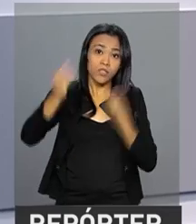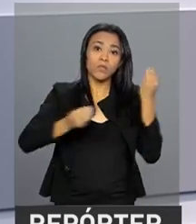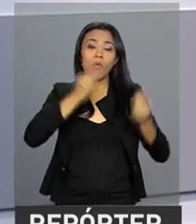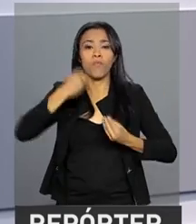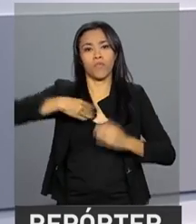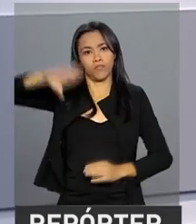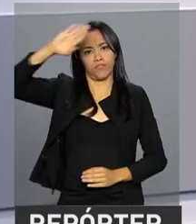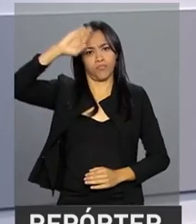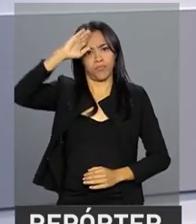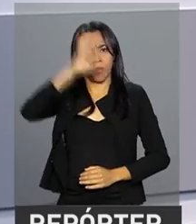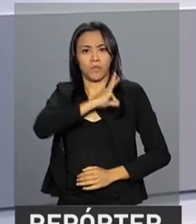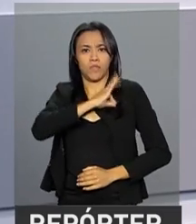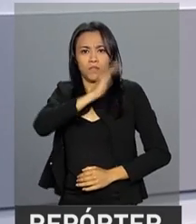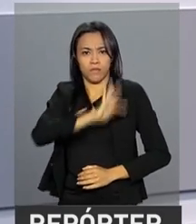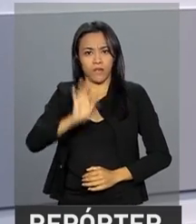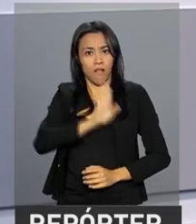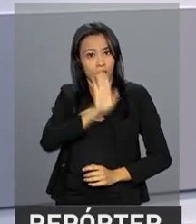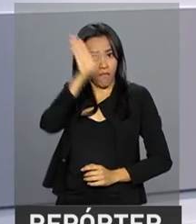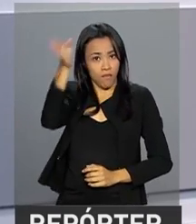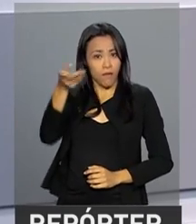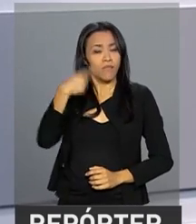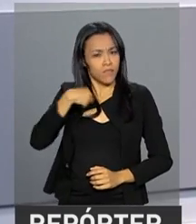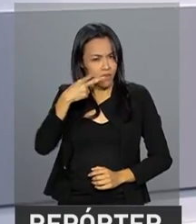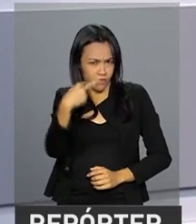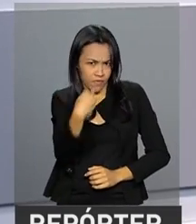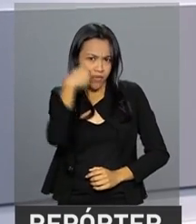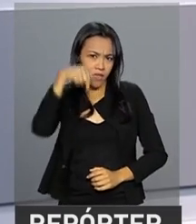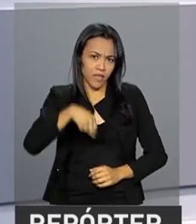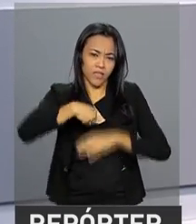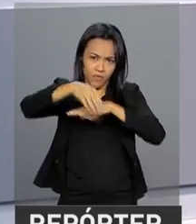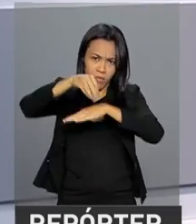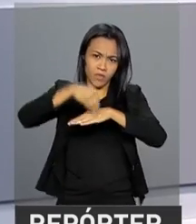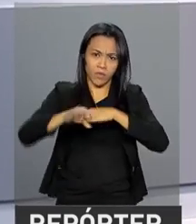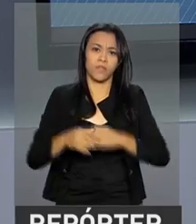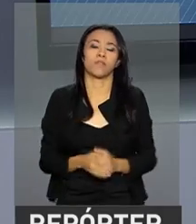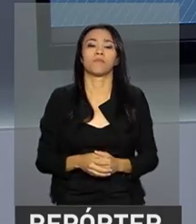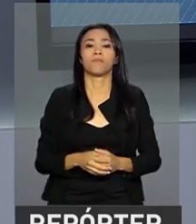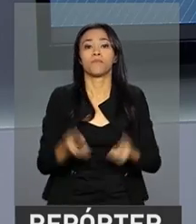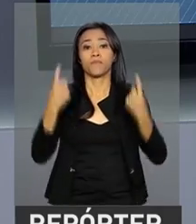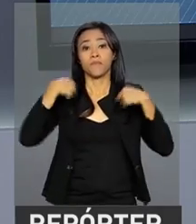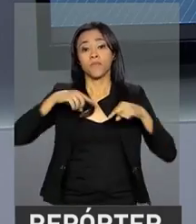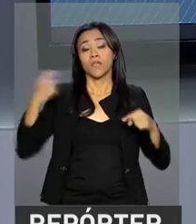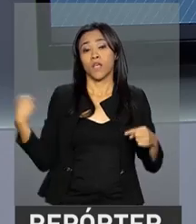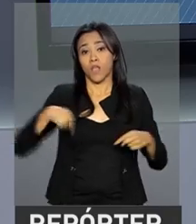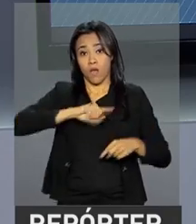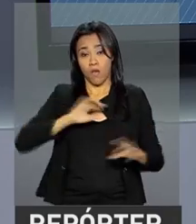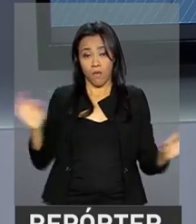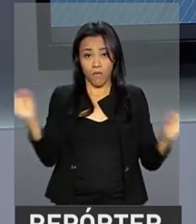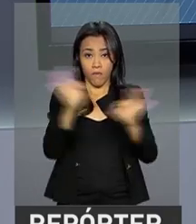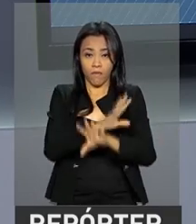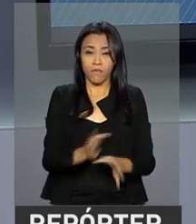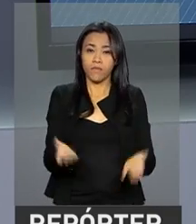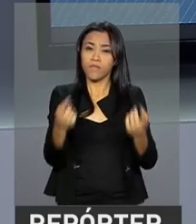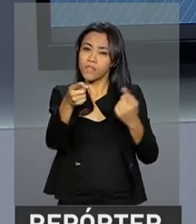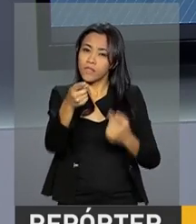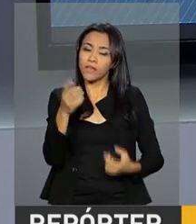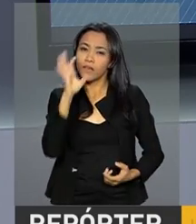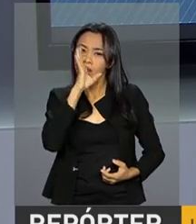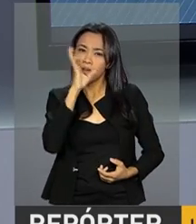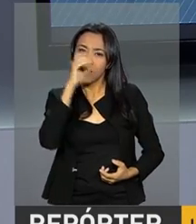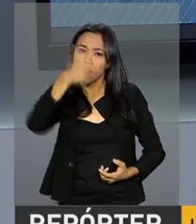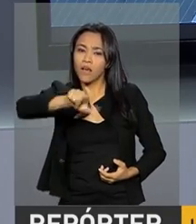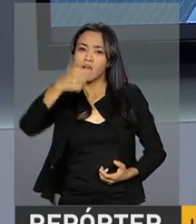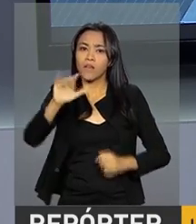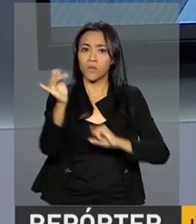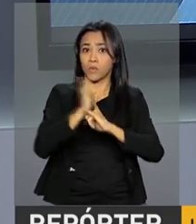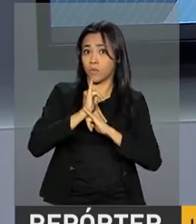segurança você acompanha mais informações aqui no nossos boletins nós ficamos por aqui você pode rever as reportagens